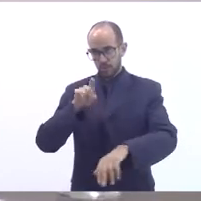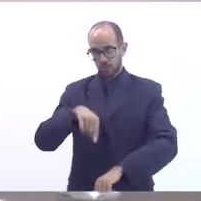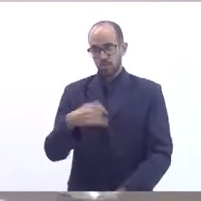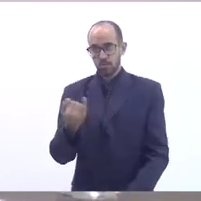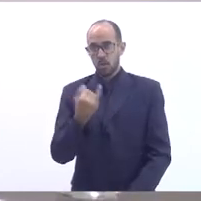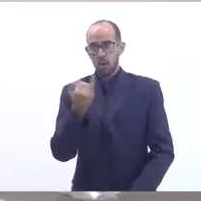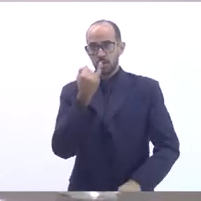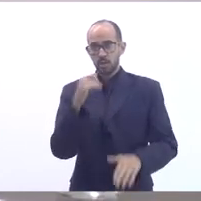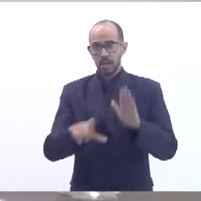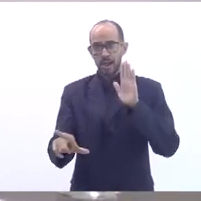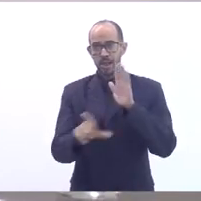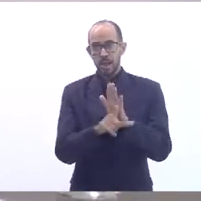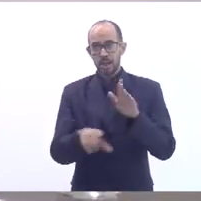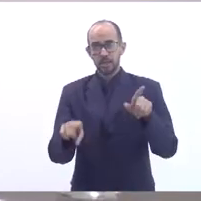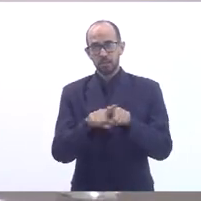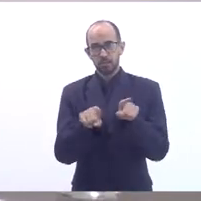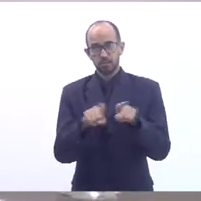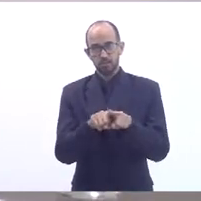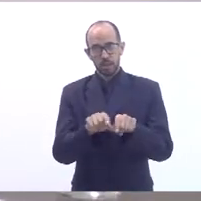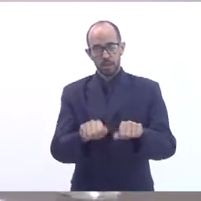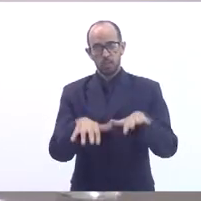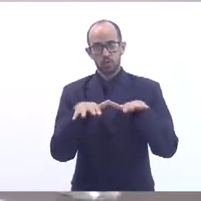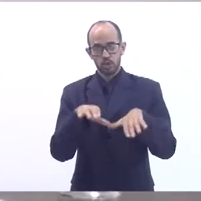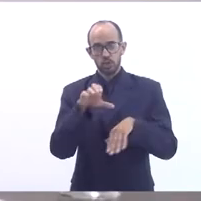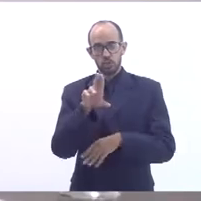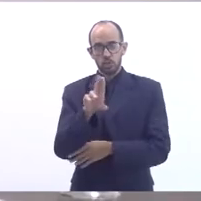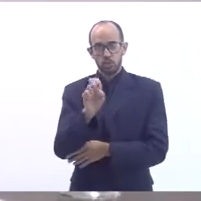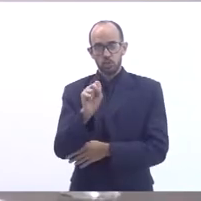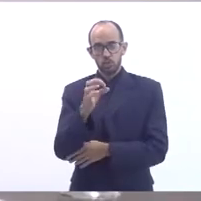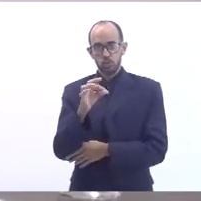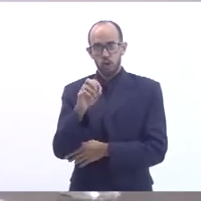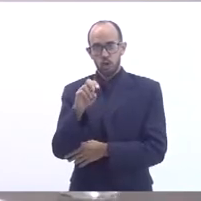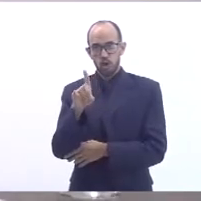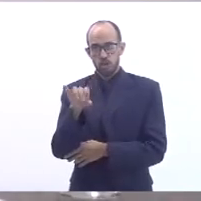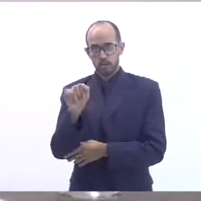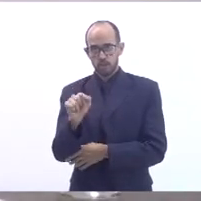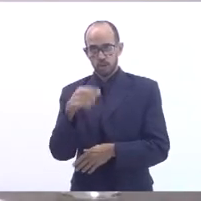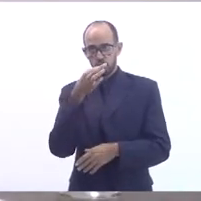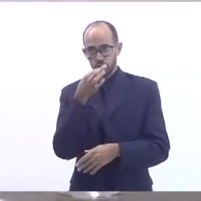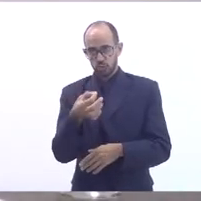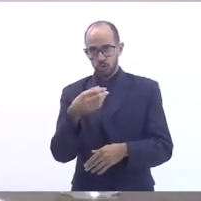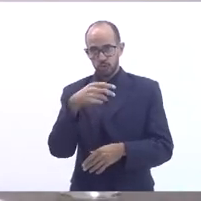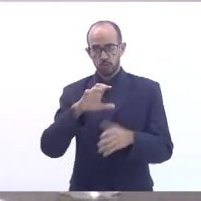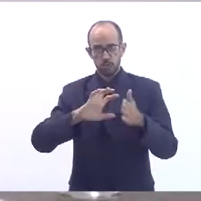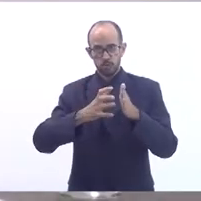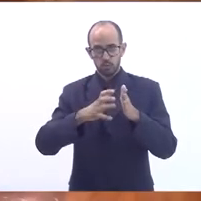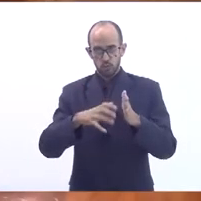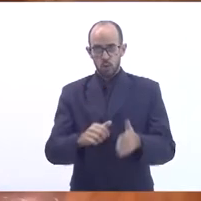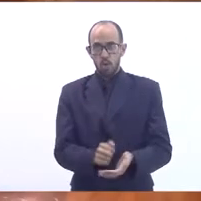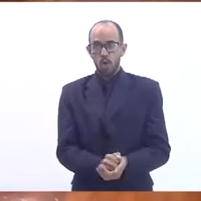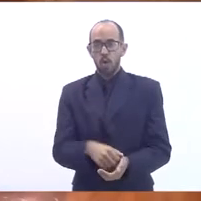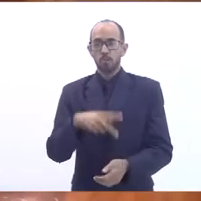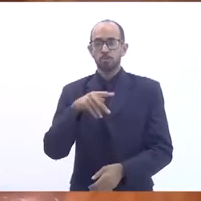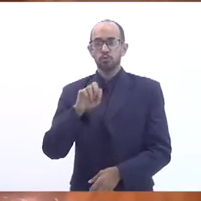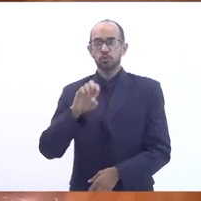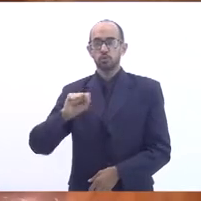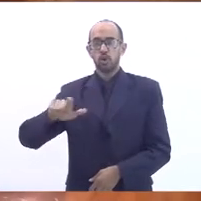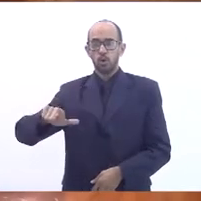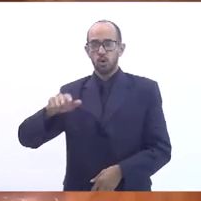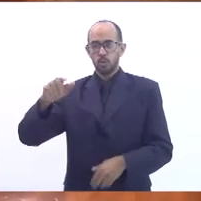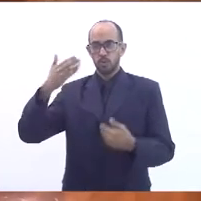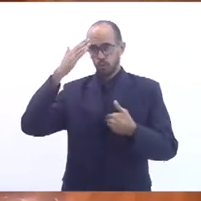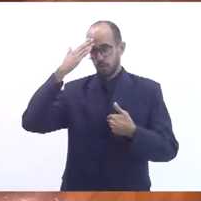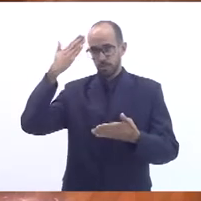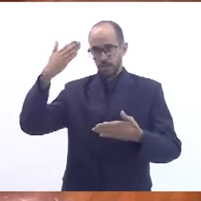inclusive na lei da audiência de Custódia foi sugerida pelo pessoal então Obrigado aqui pela presença